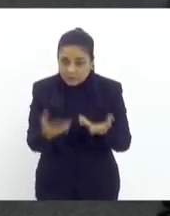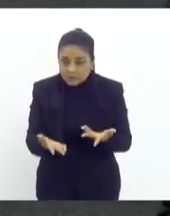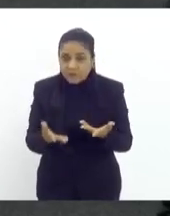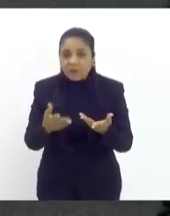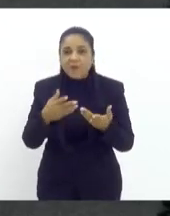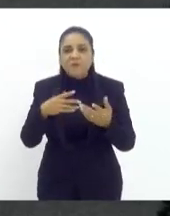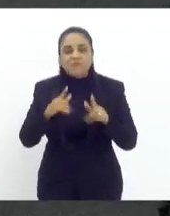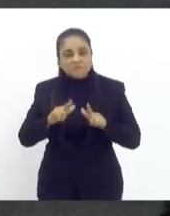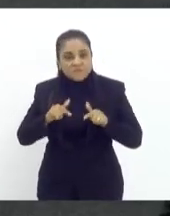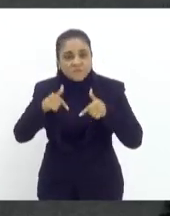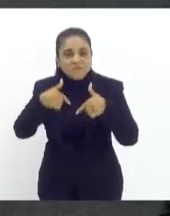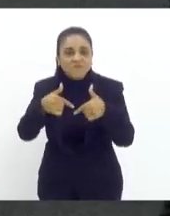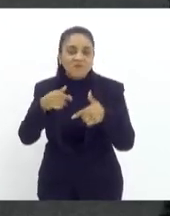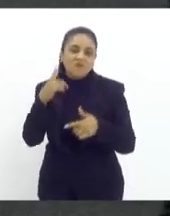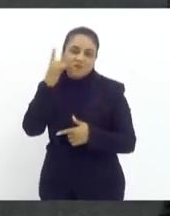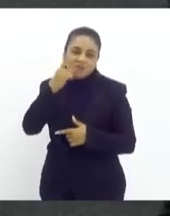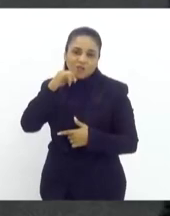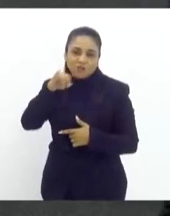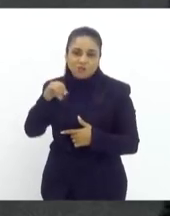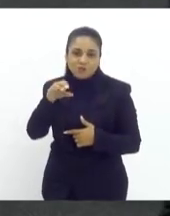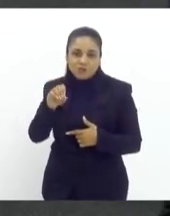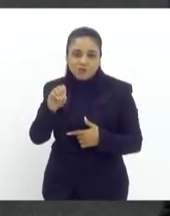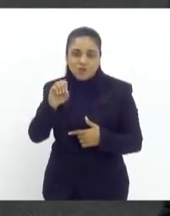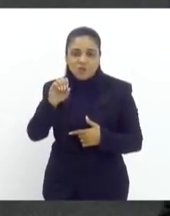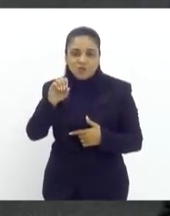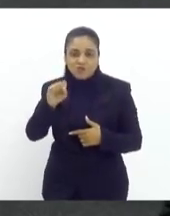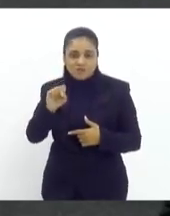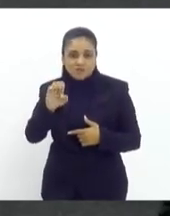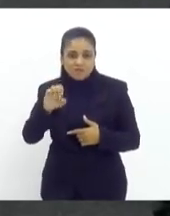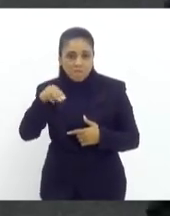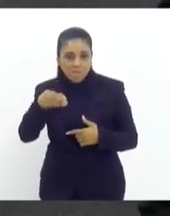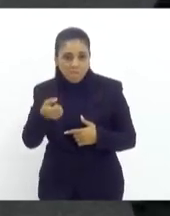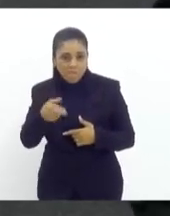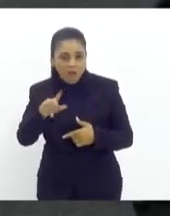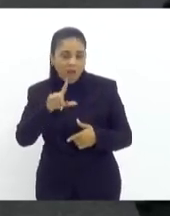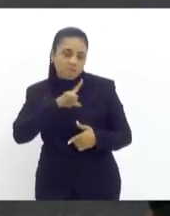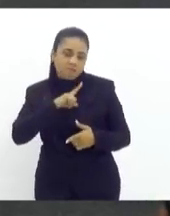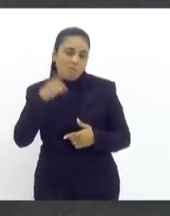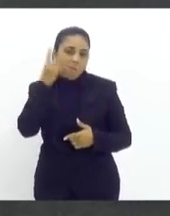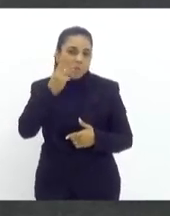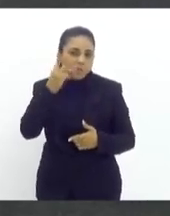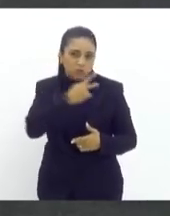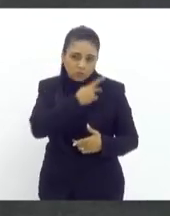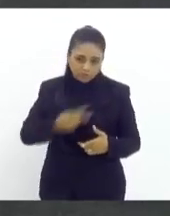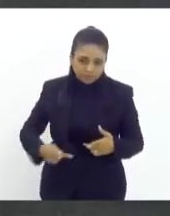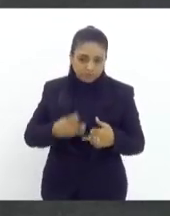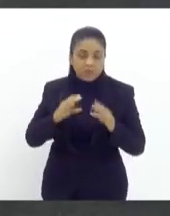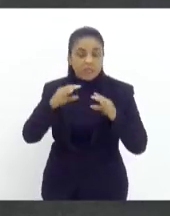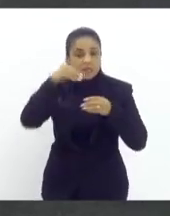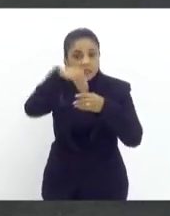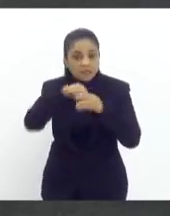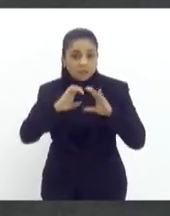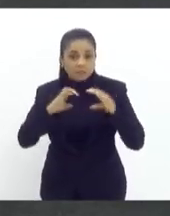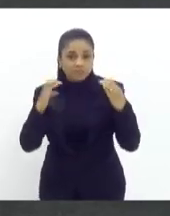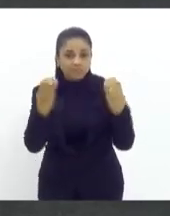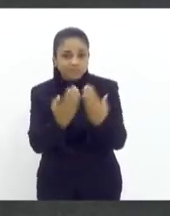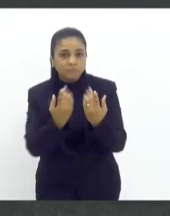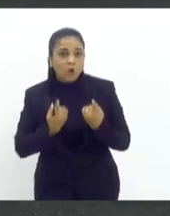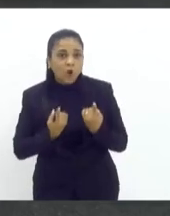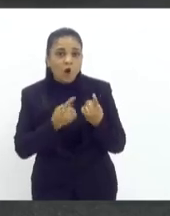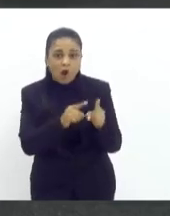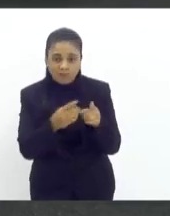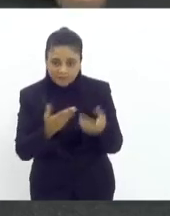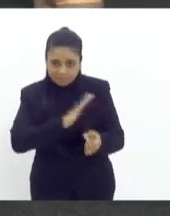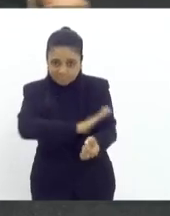do deputado do professor Josemar a gente passa a ter uma política de enfrentamento ao racismo nos estádios a gente aprova depois